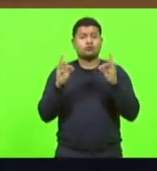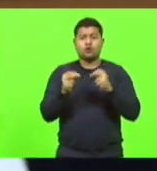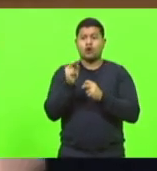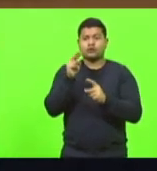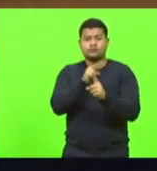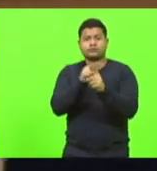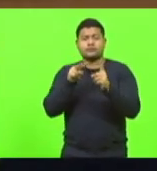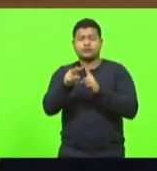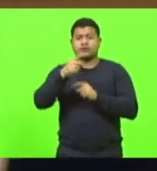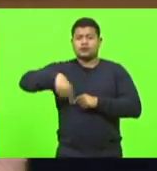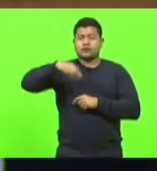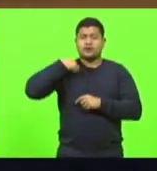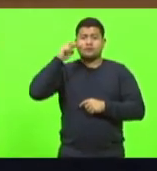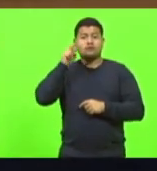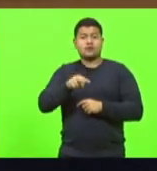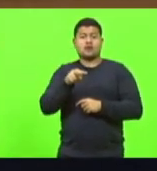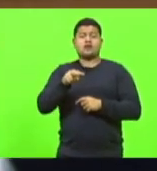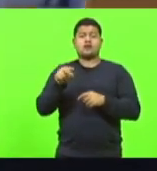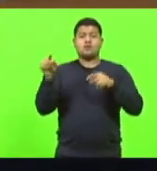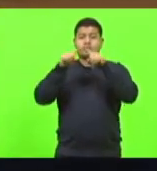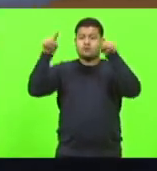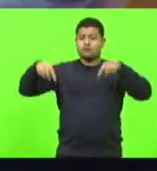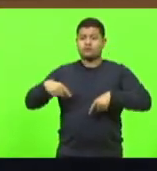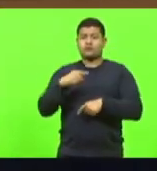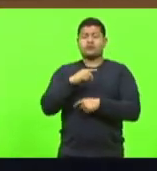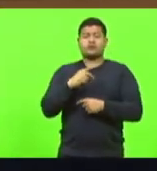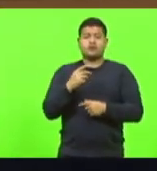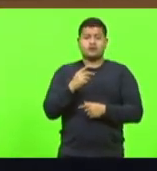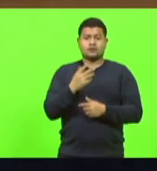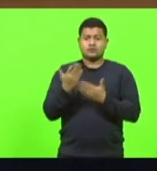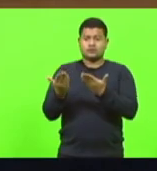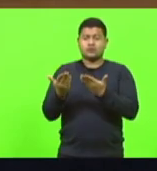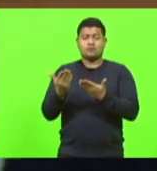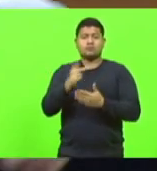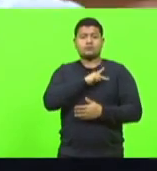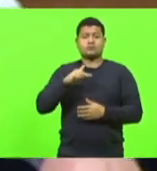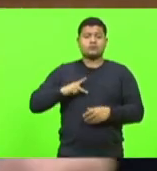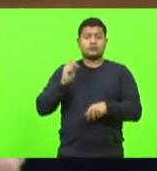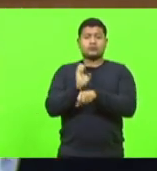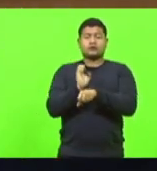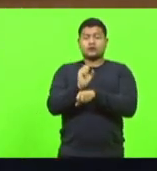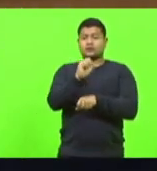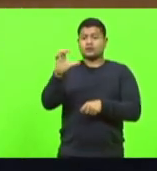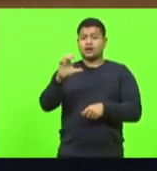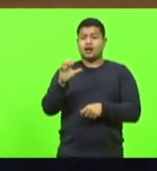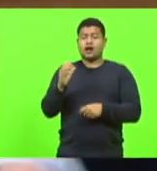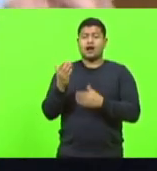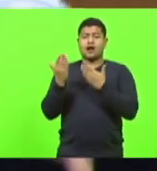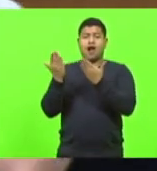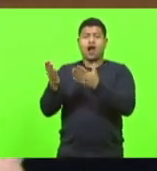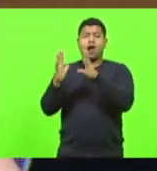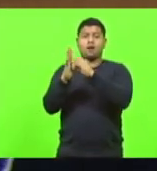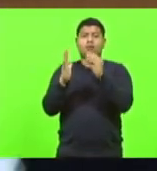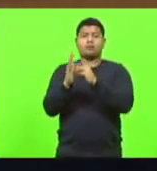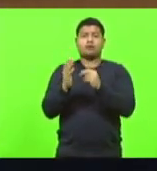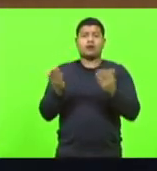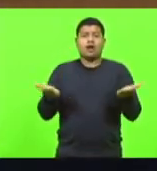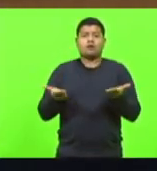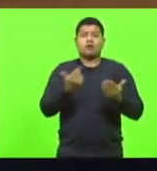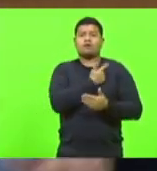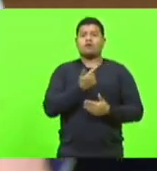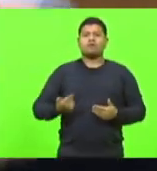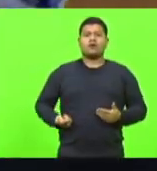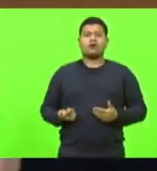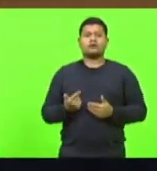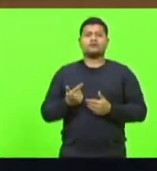se olhe os servidores do Estado de Santa Catarina São modelo para o país e o que que o governo fez com eles o que que o governo faz com